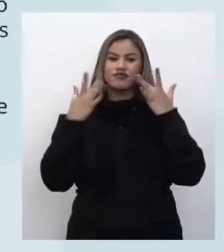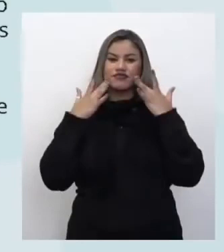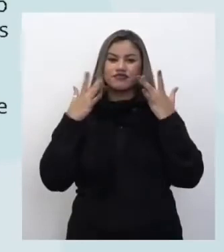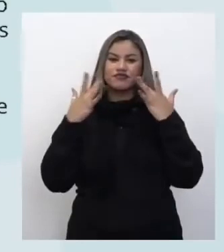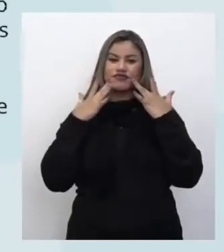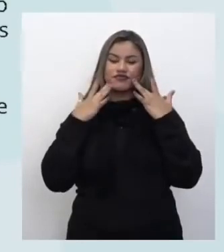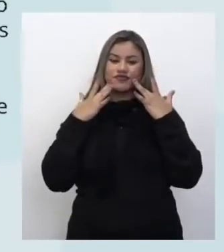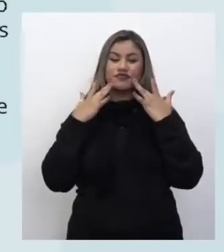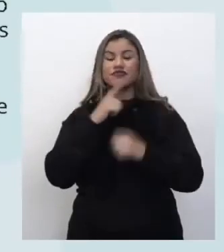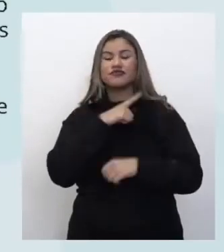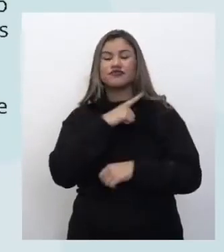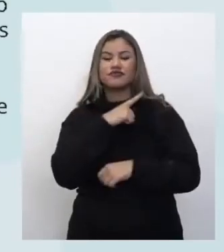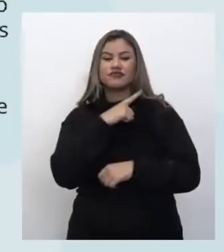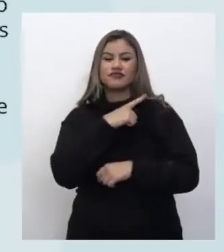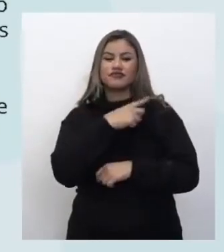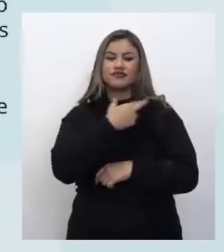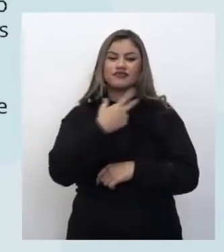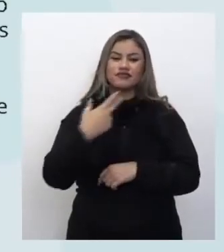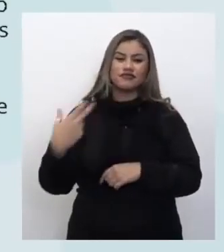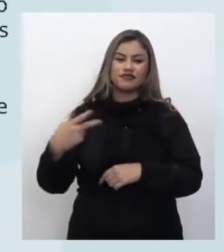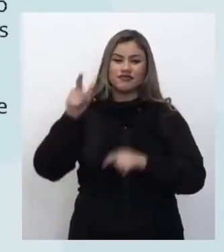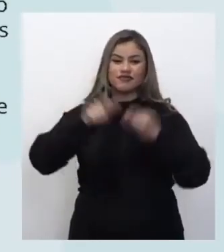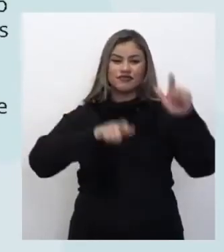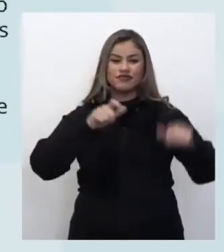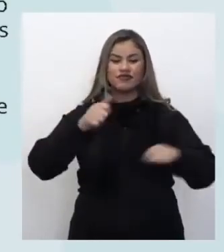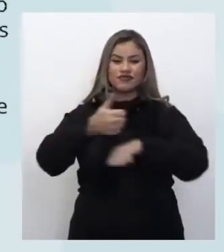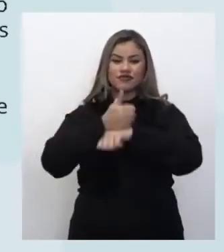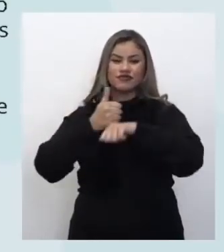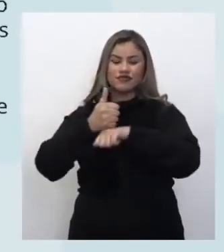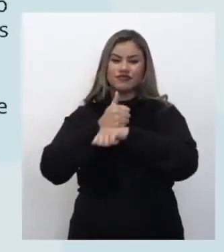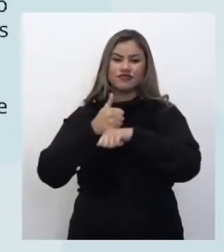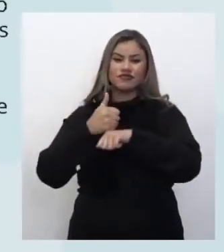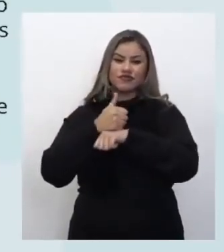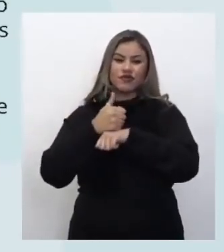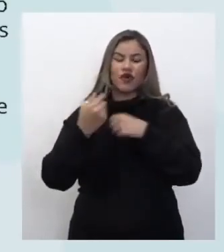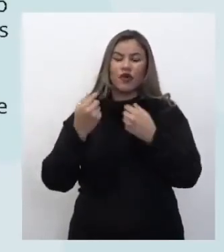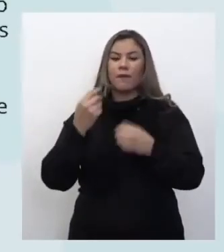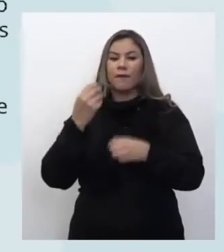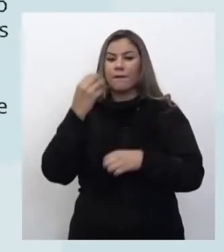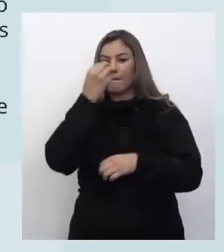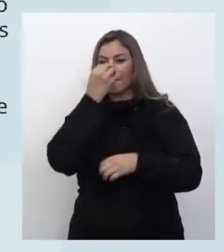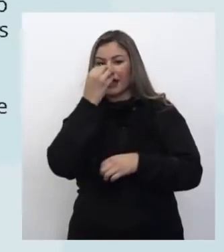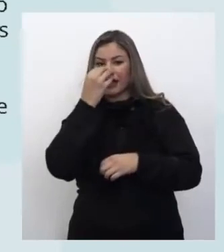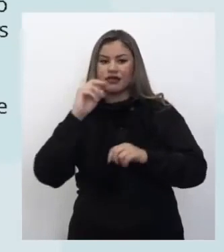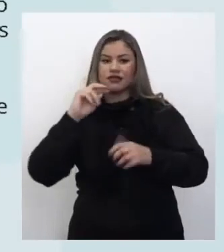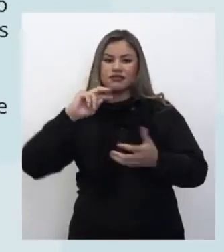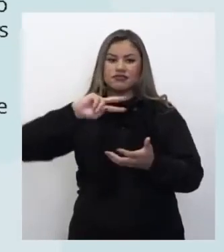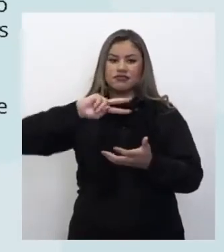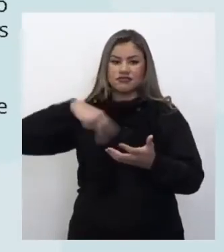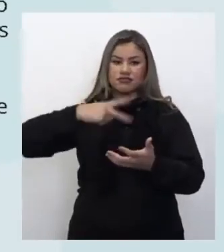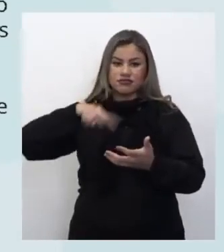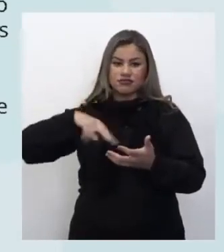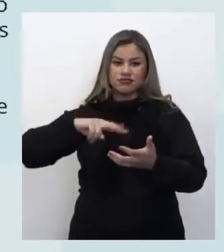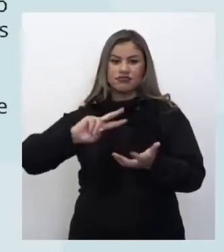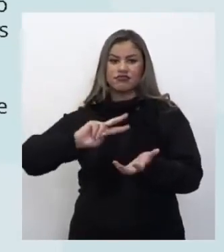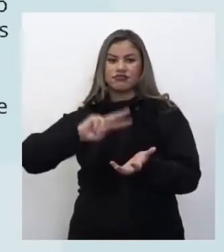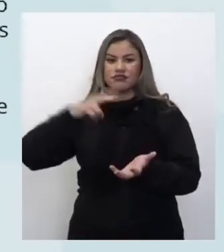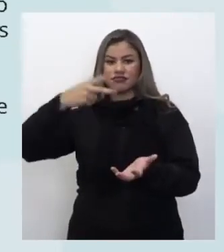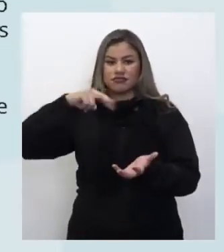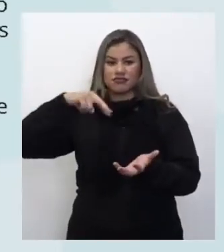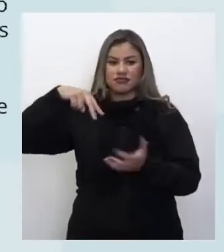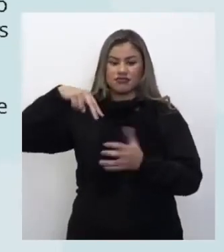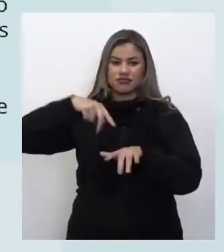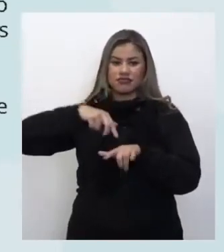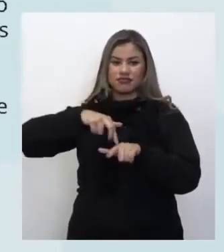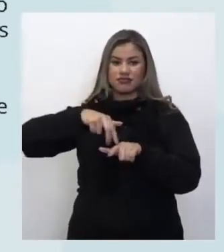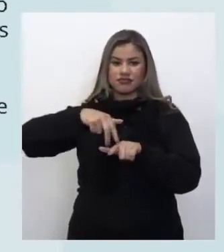de artistas com habilidades distintas, como malabarismo, palhaços e acrobatas. E nós conversamos sobre